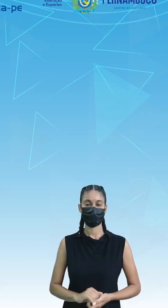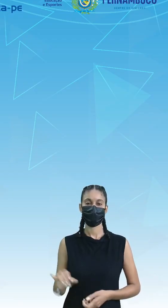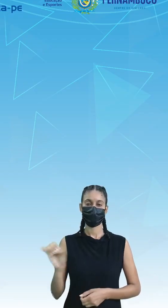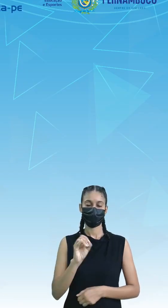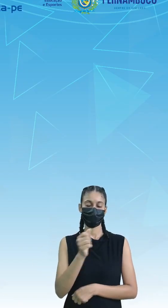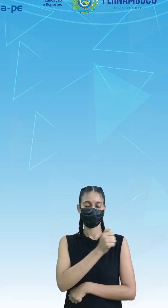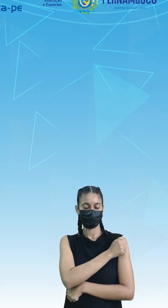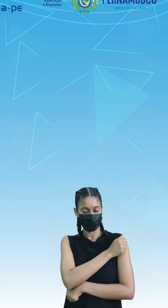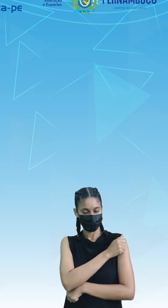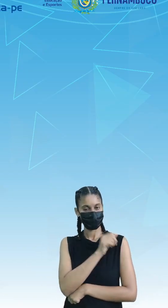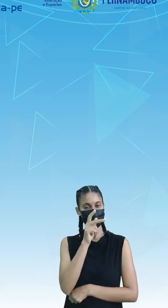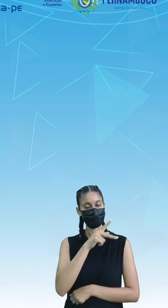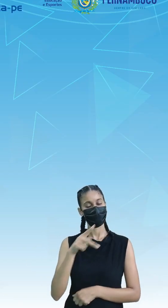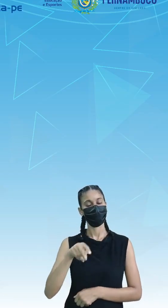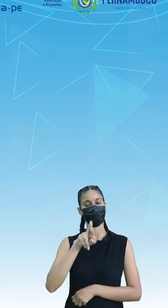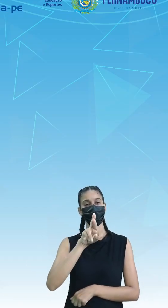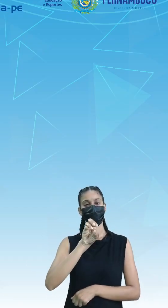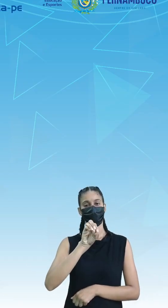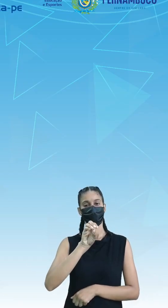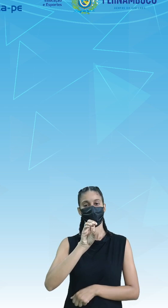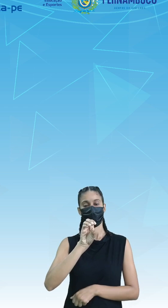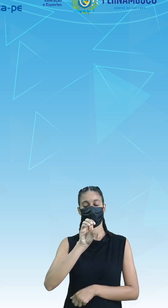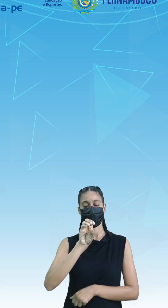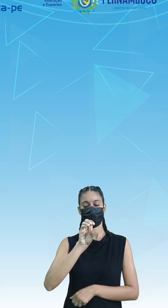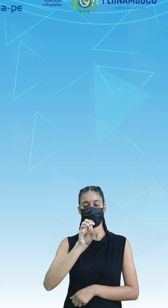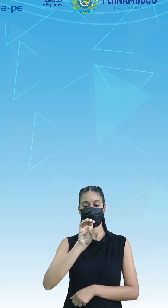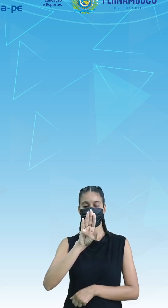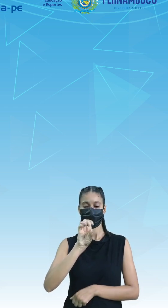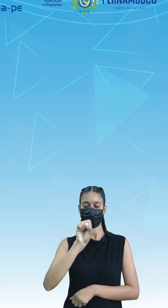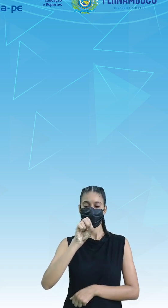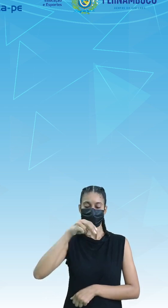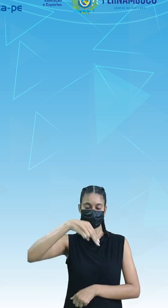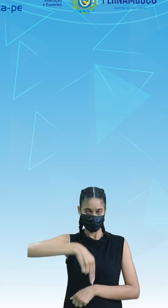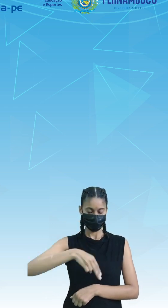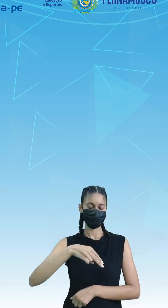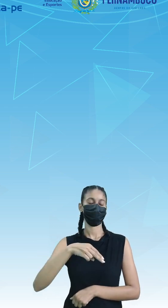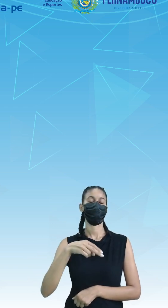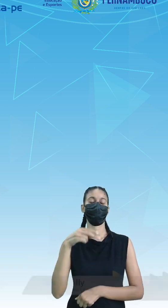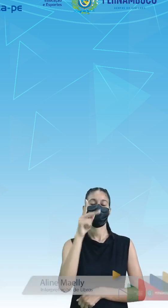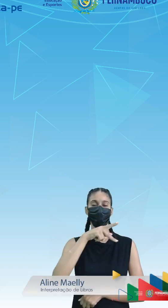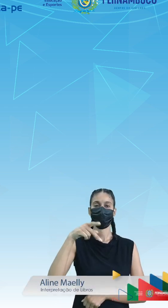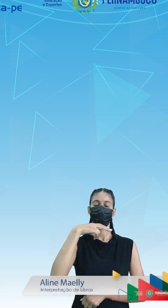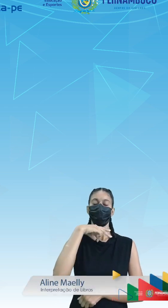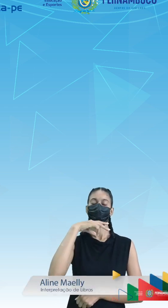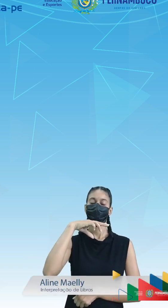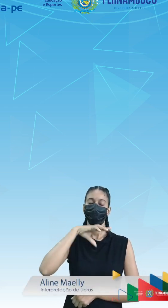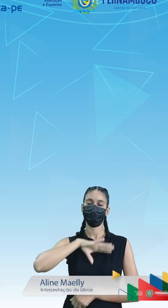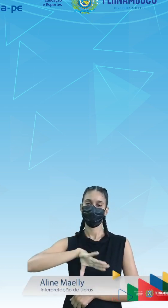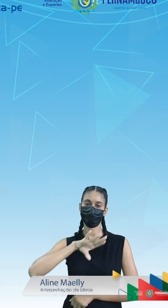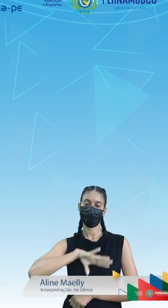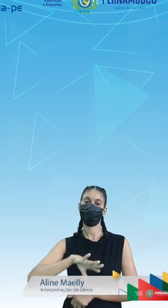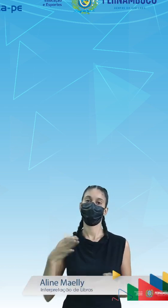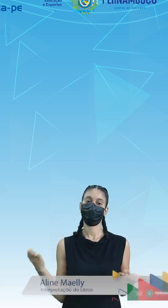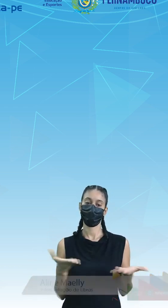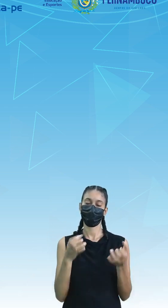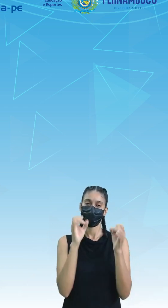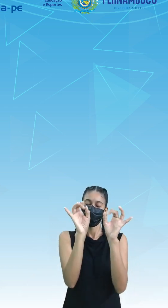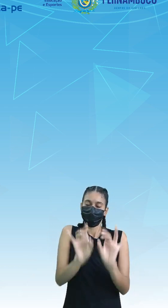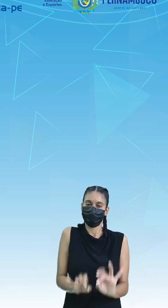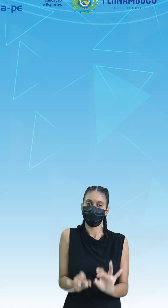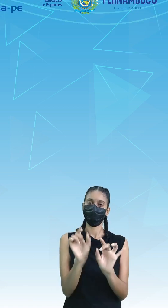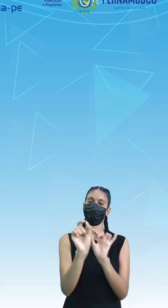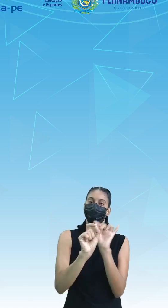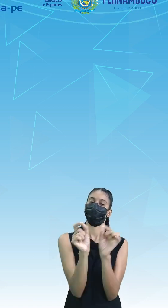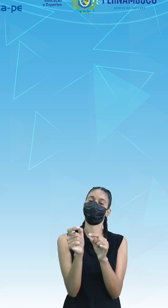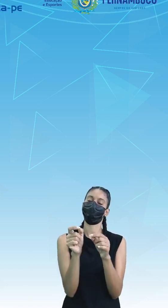Olá, estudantes! Eu sou o professor Robson Anselmo Tavares, professor de língua portuguesa, e hoje venho falar especialmente